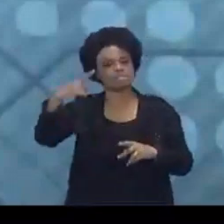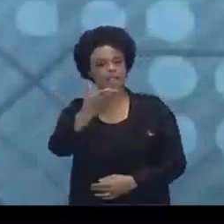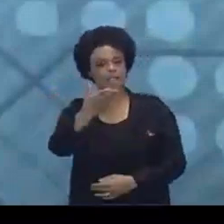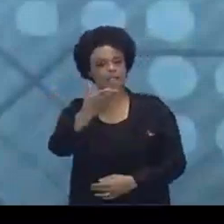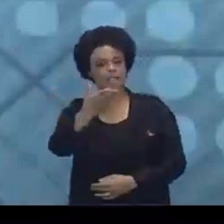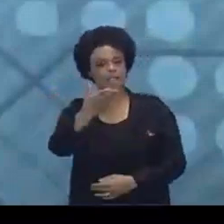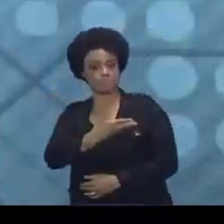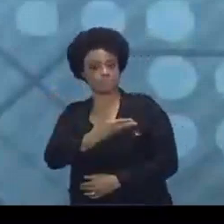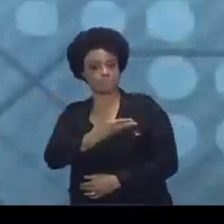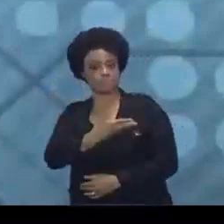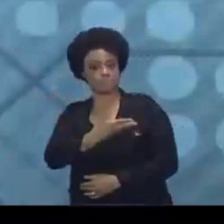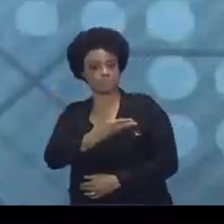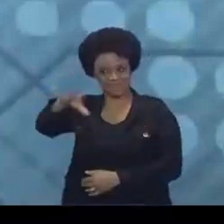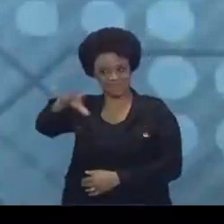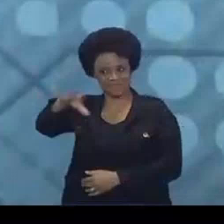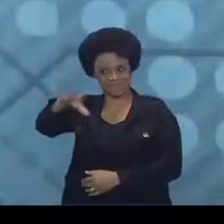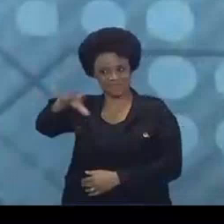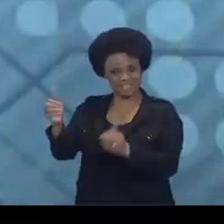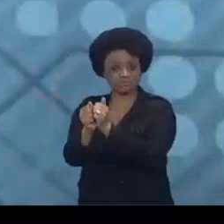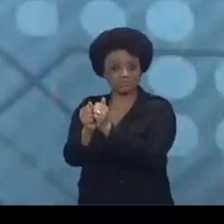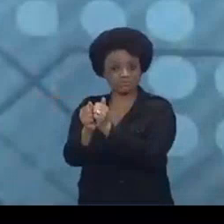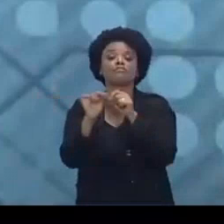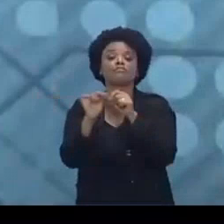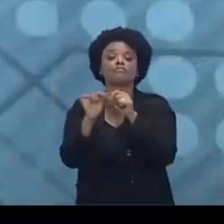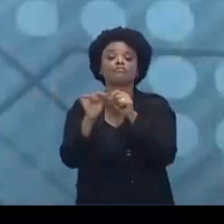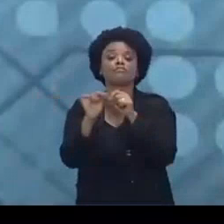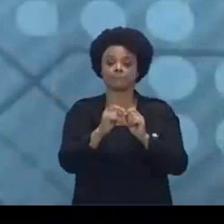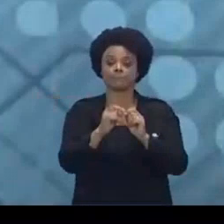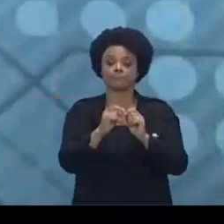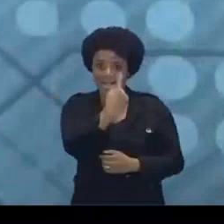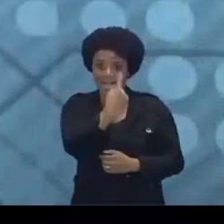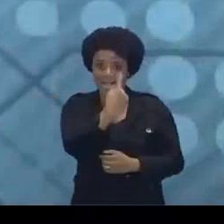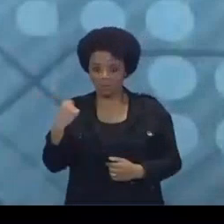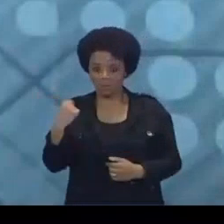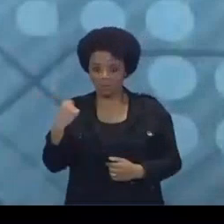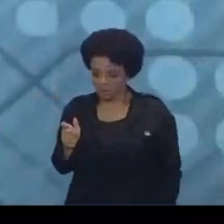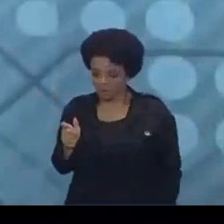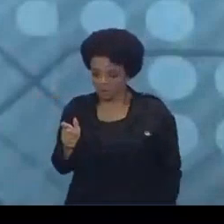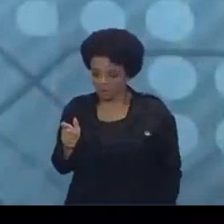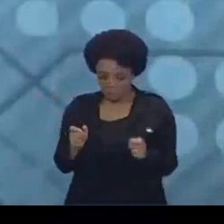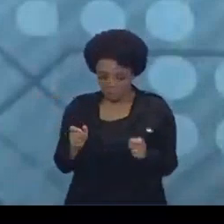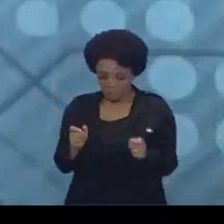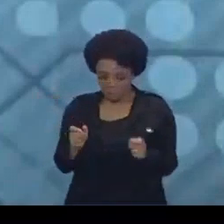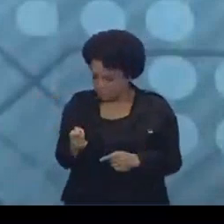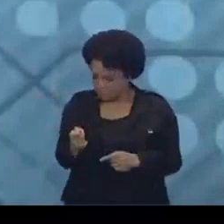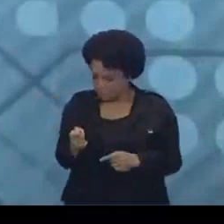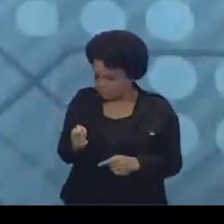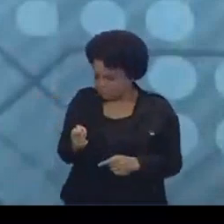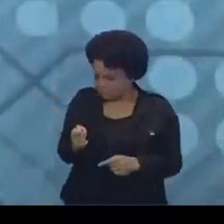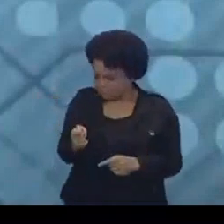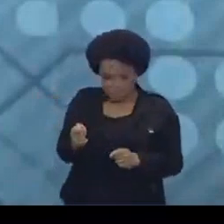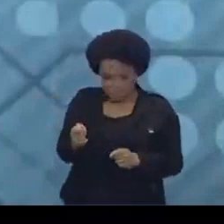colegas do grupo, para vocês conseguirem fazer uma medida contínua. E vocês vão entender muito bem